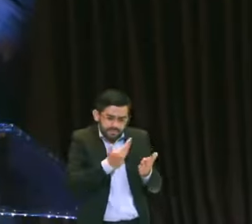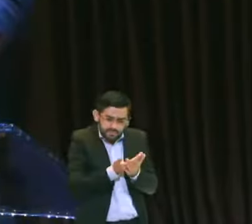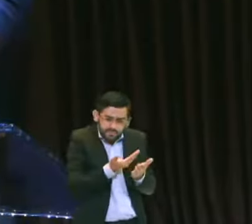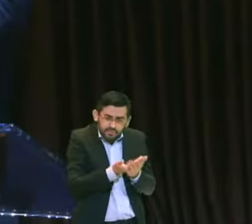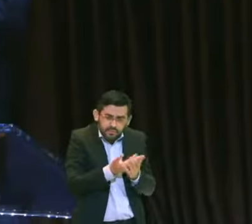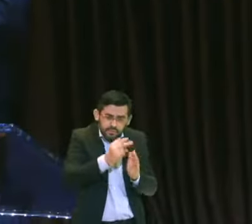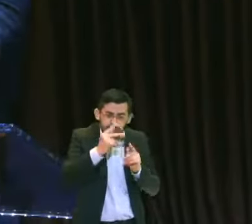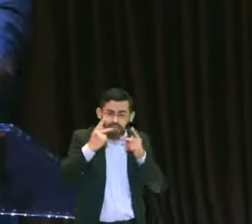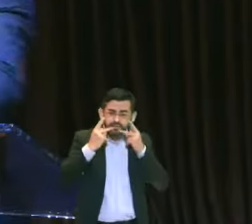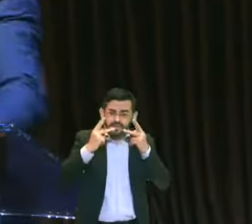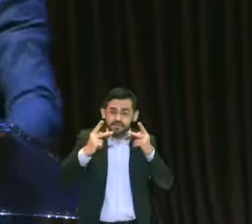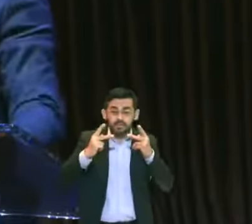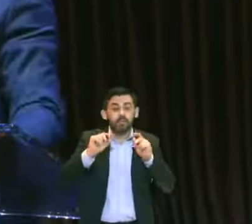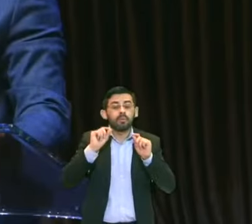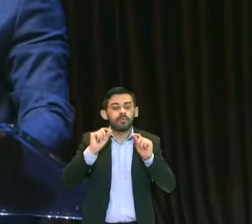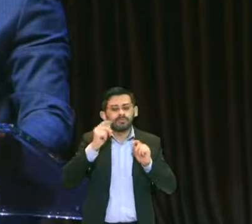pessoas estacionadas.